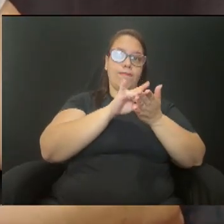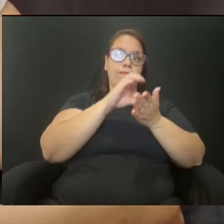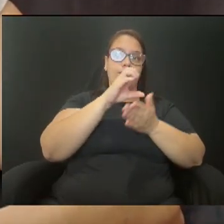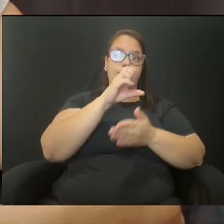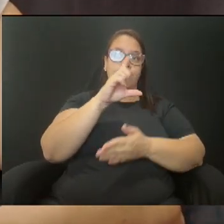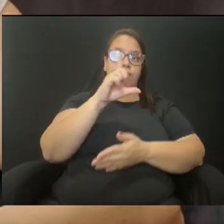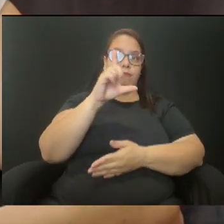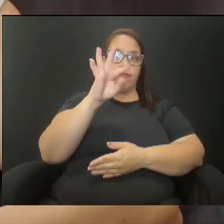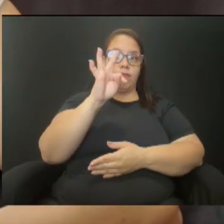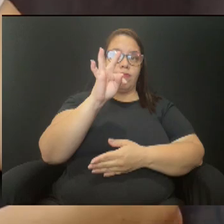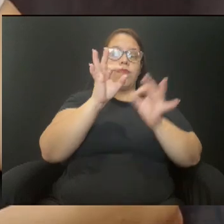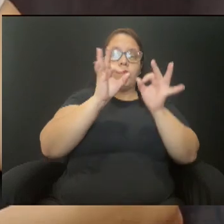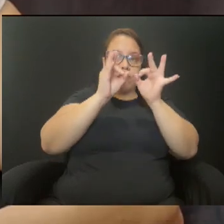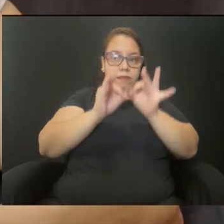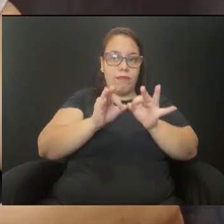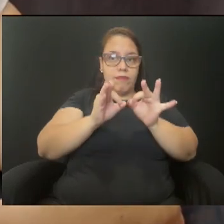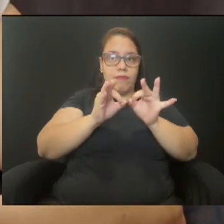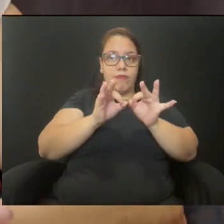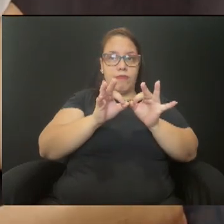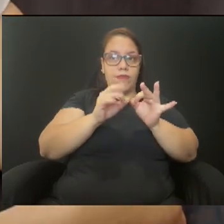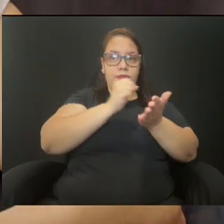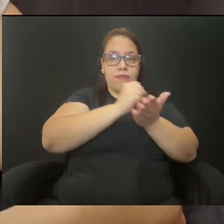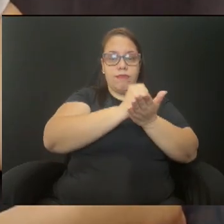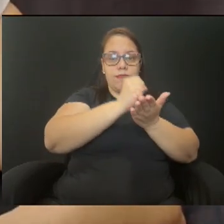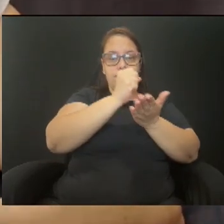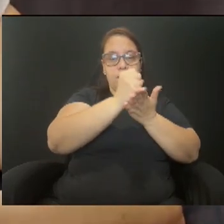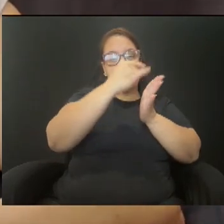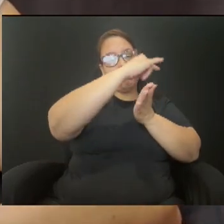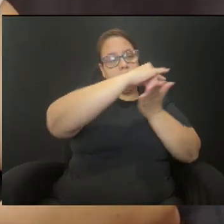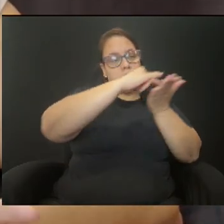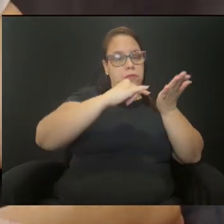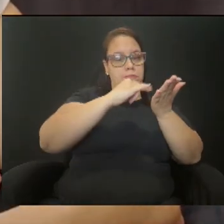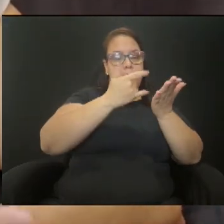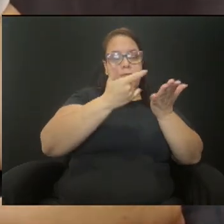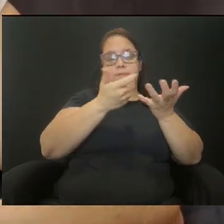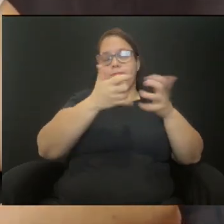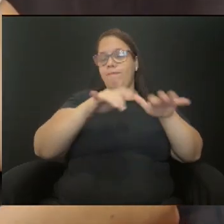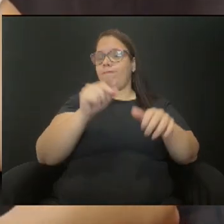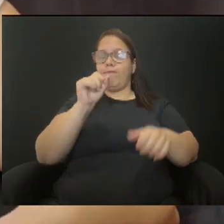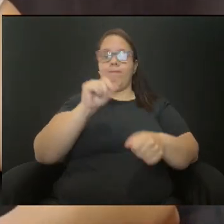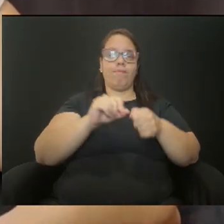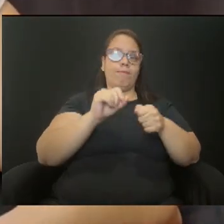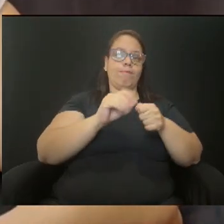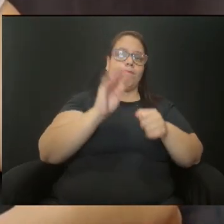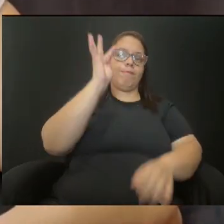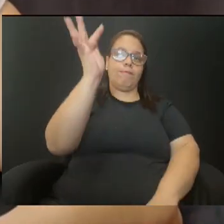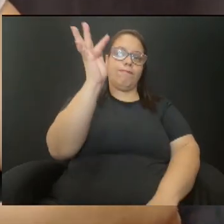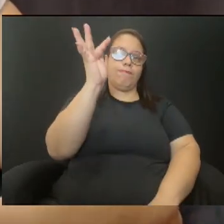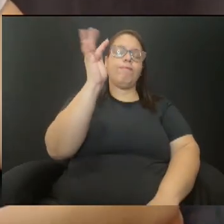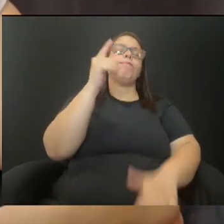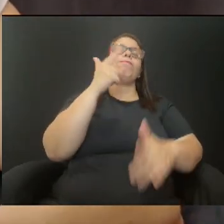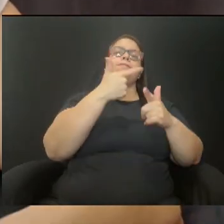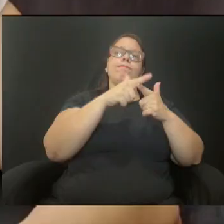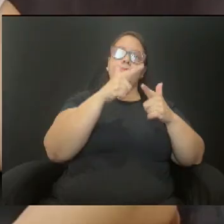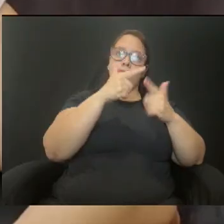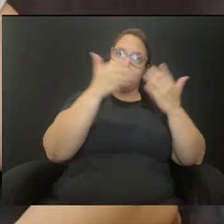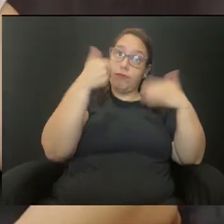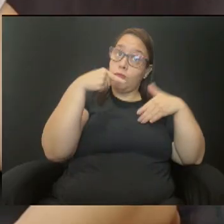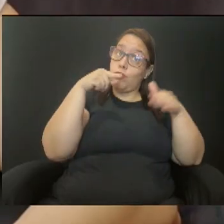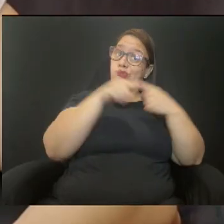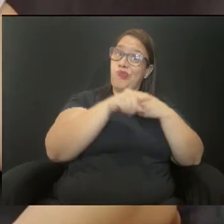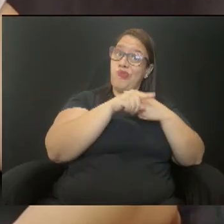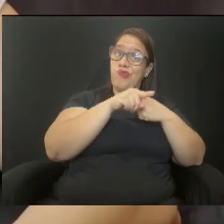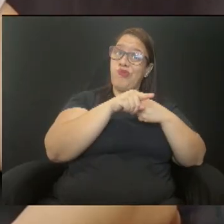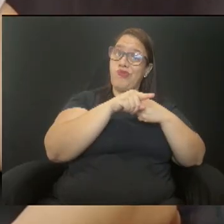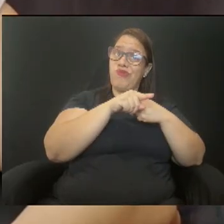corretamente, né? Deixe tudo documentado, que se você não fizer isso agora, isso lá na frente vai virar um processo contra você e você vai ter que responder por